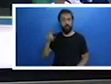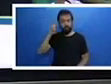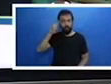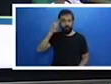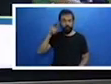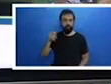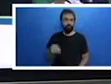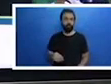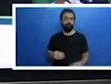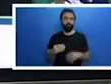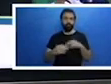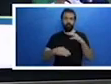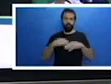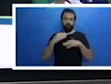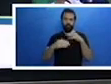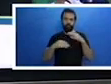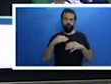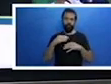ela